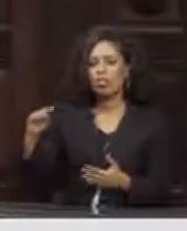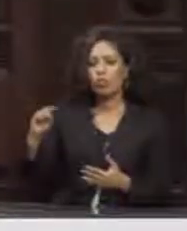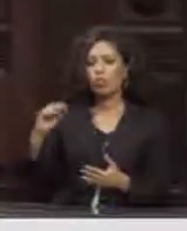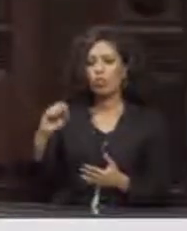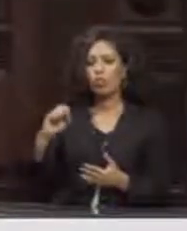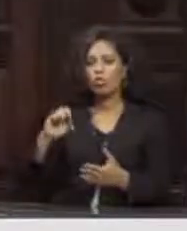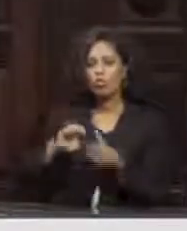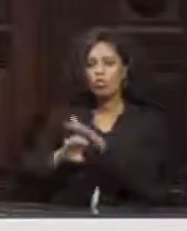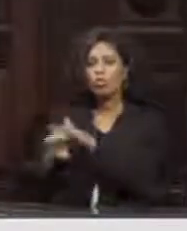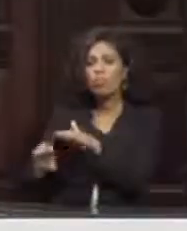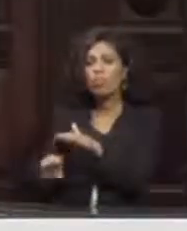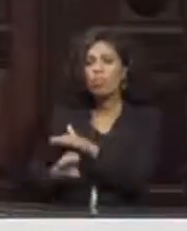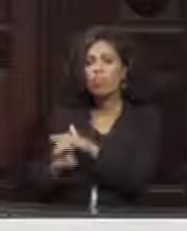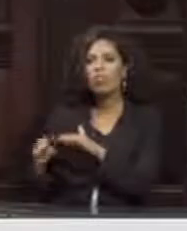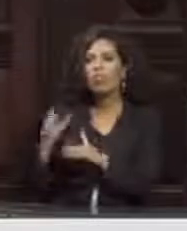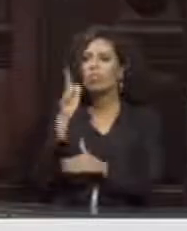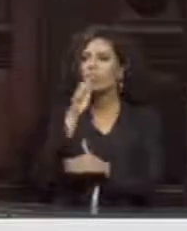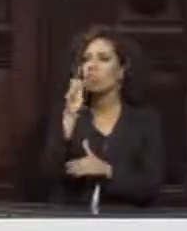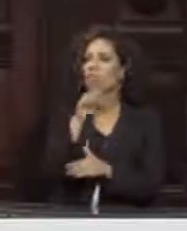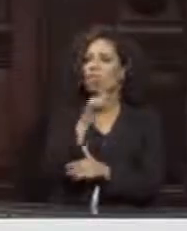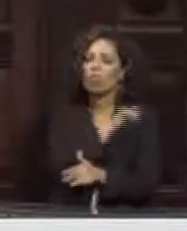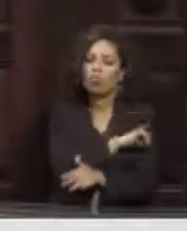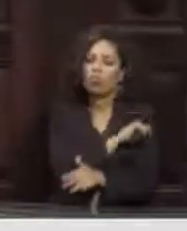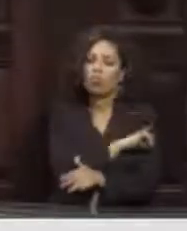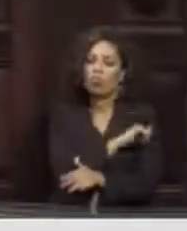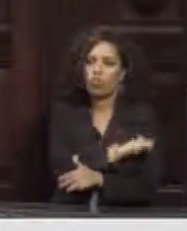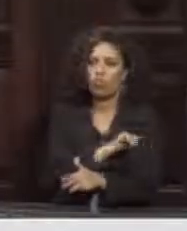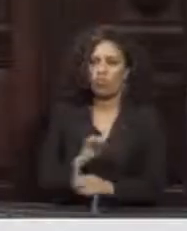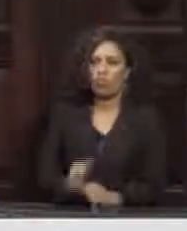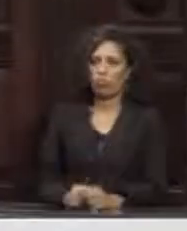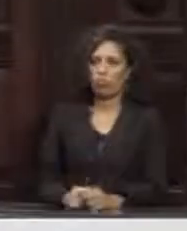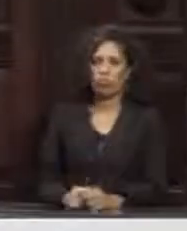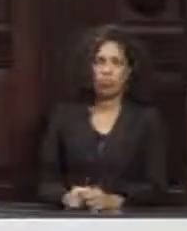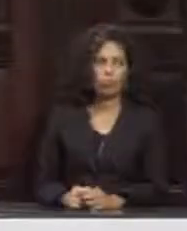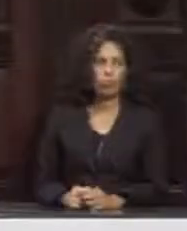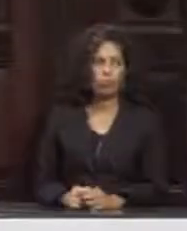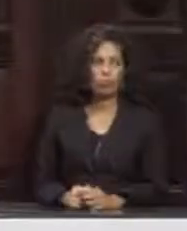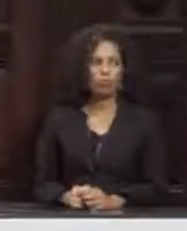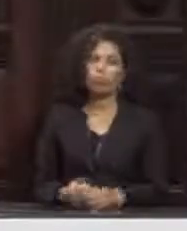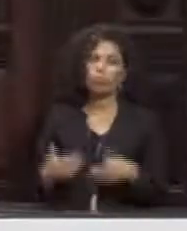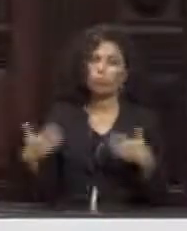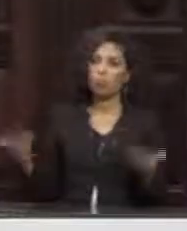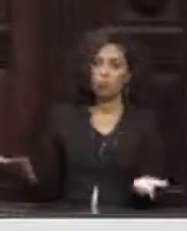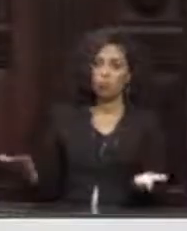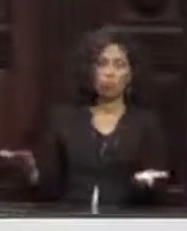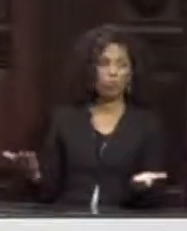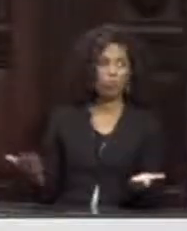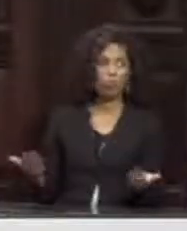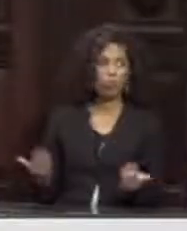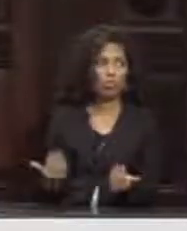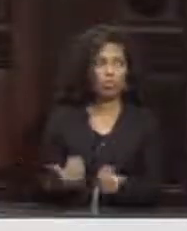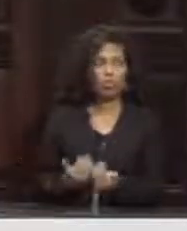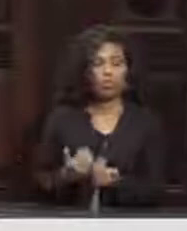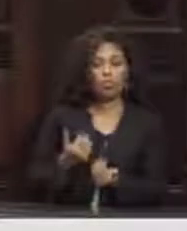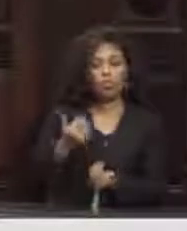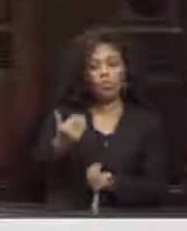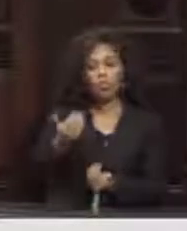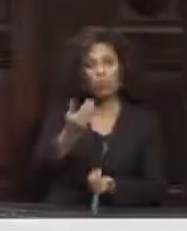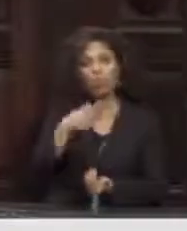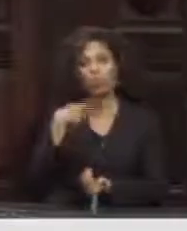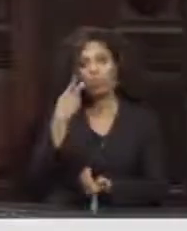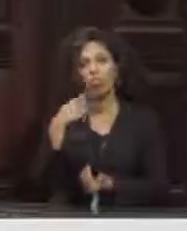esta consideração preliminar, vamos então às 3 mensagens. No